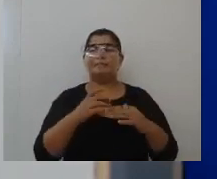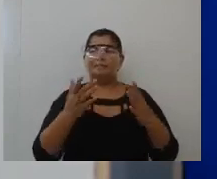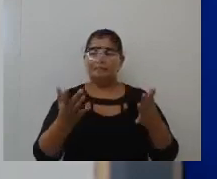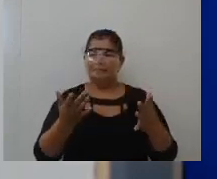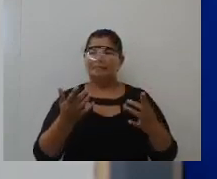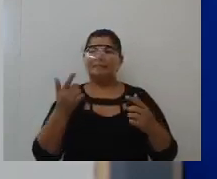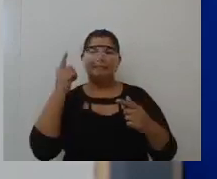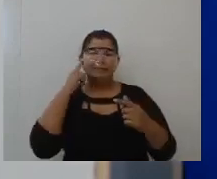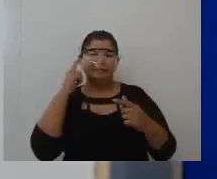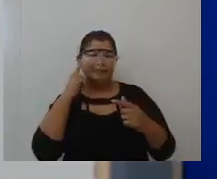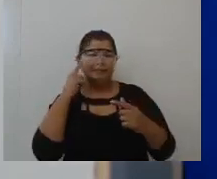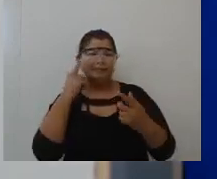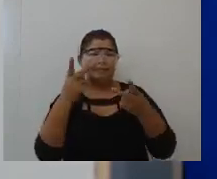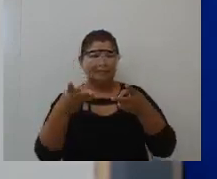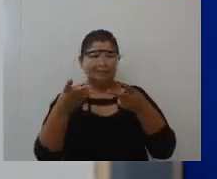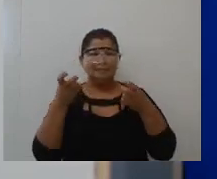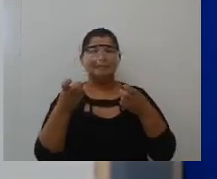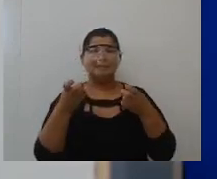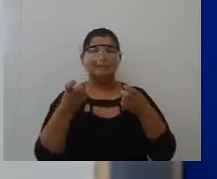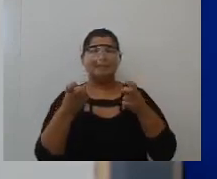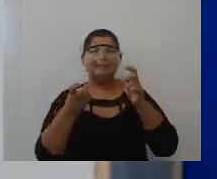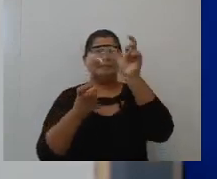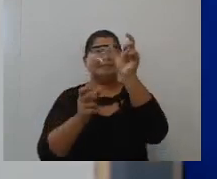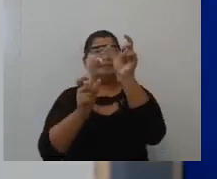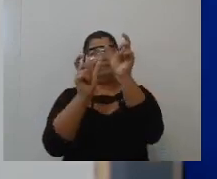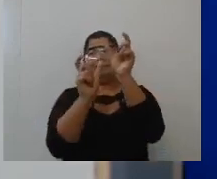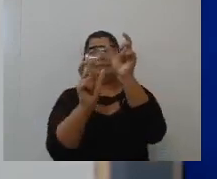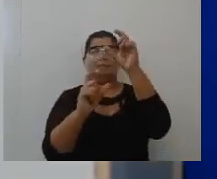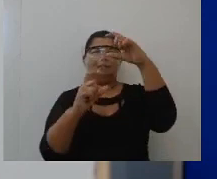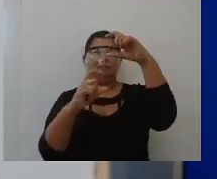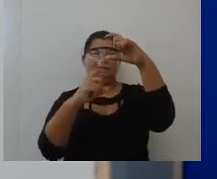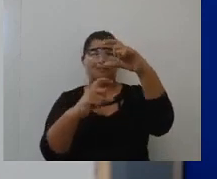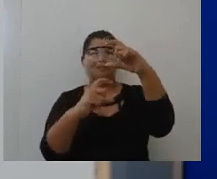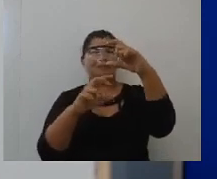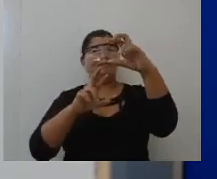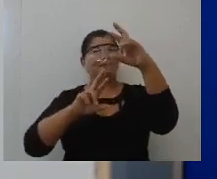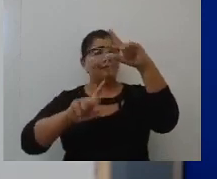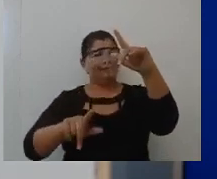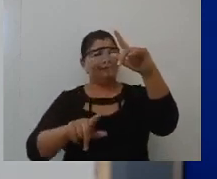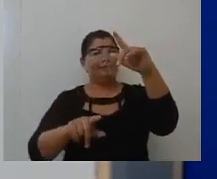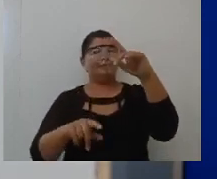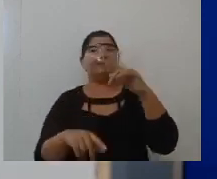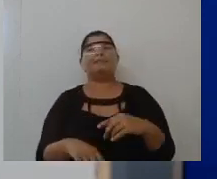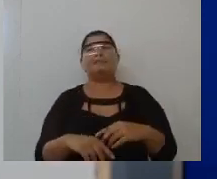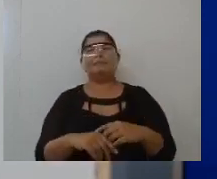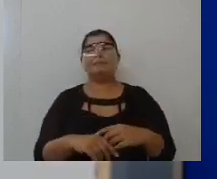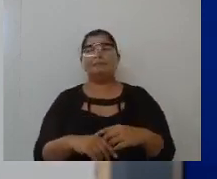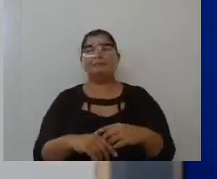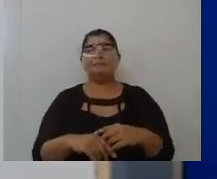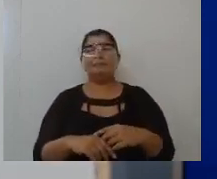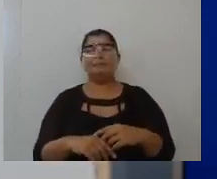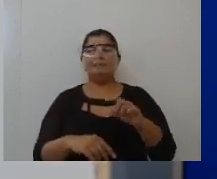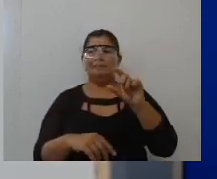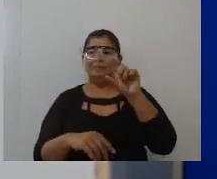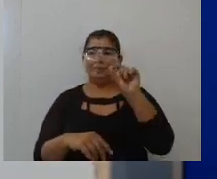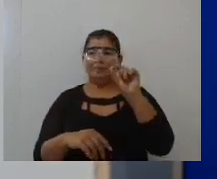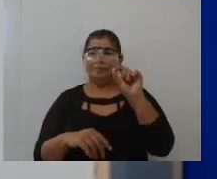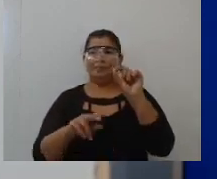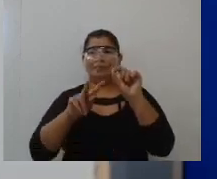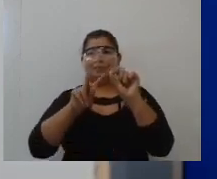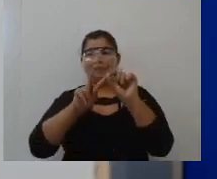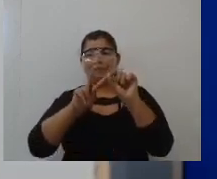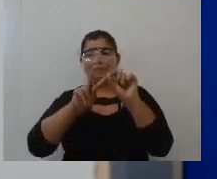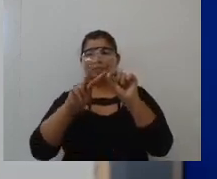dica? Tranquilo? Isso é fundamental. Então, o que, quando ele puder